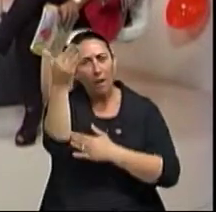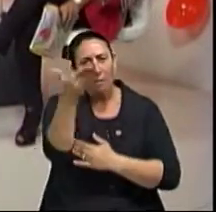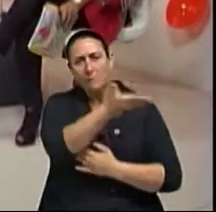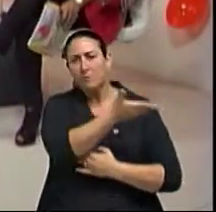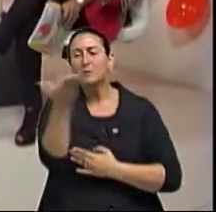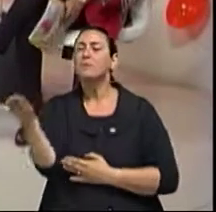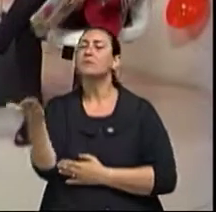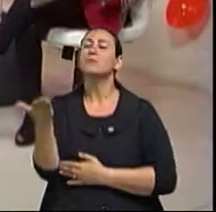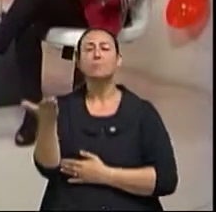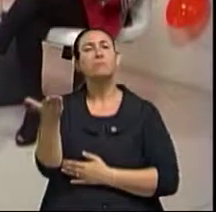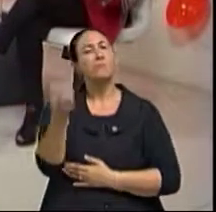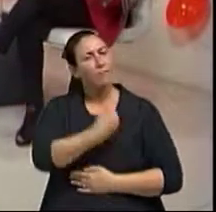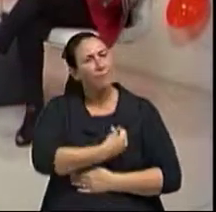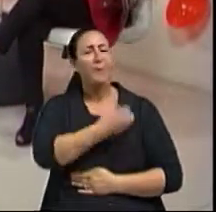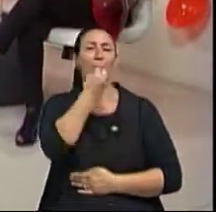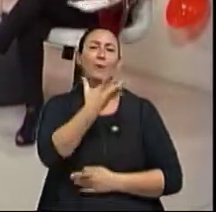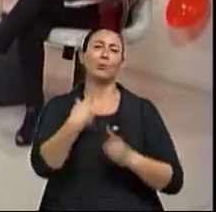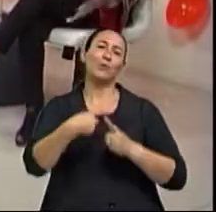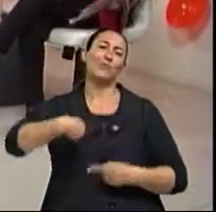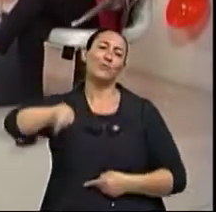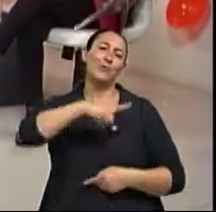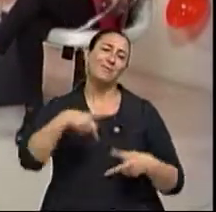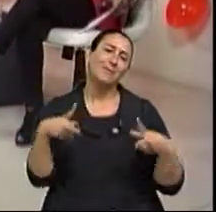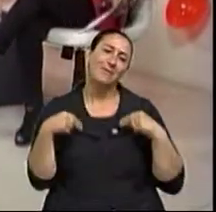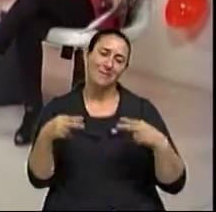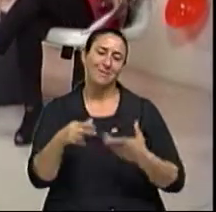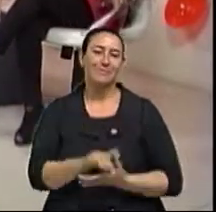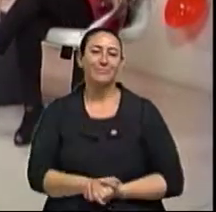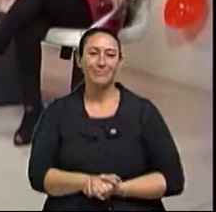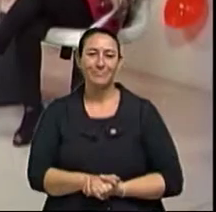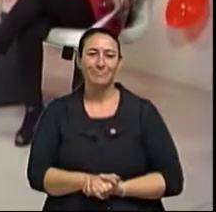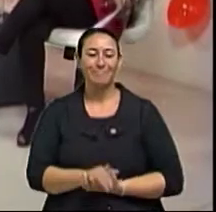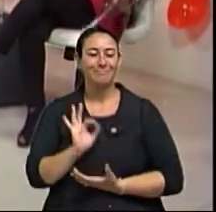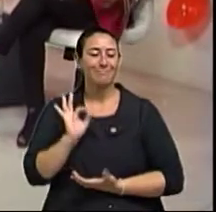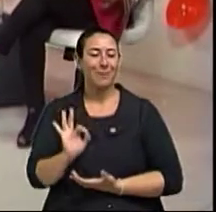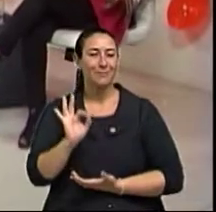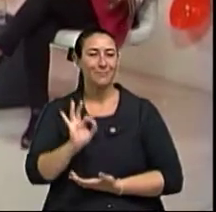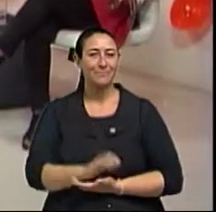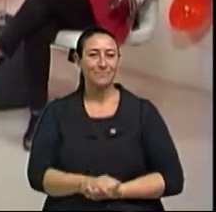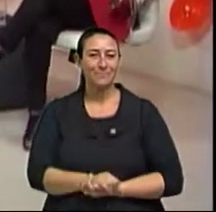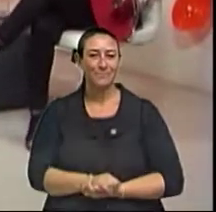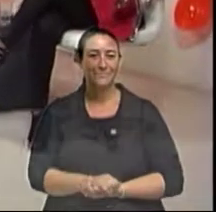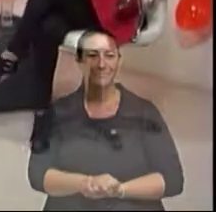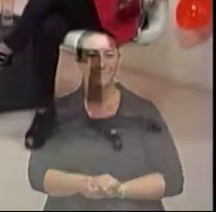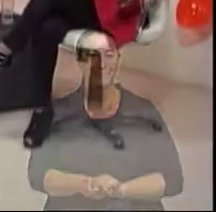muito obrigada Lisiane e viva bem porque a gente merece, né? Com certeza.